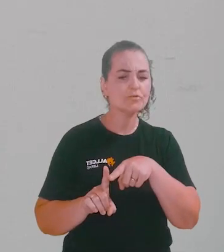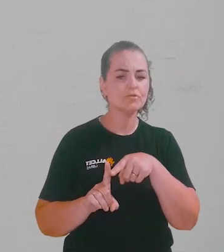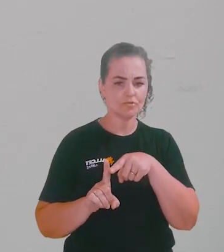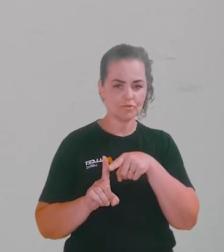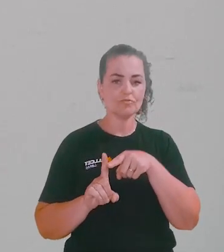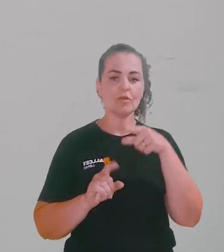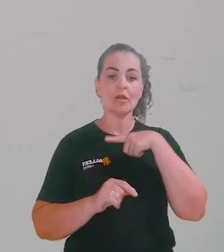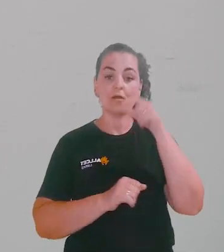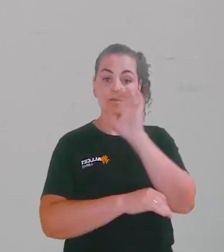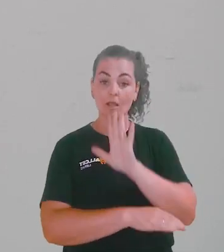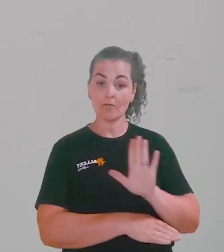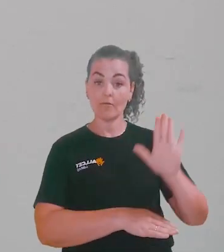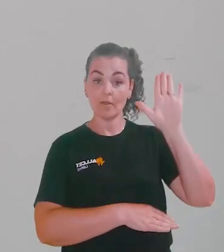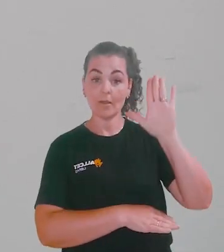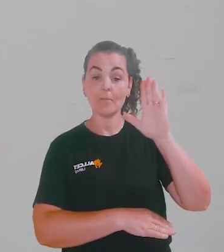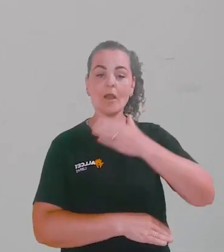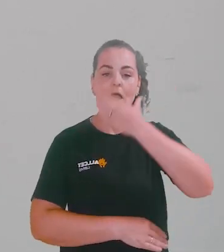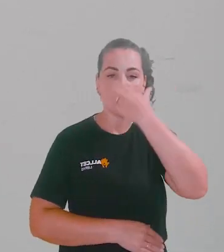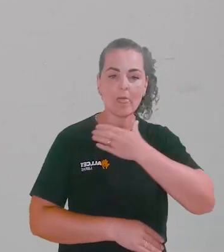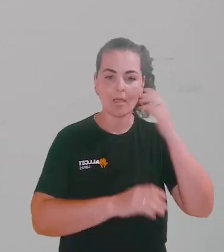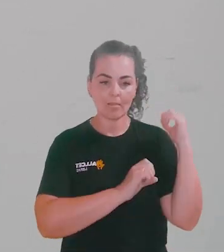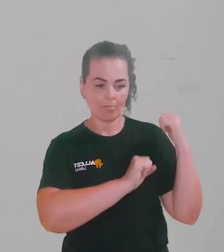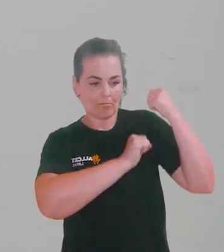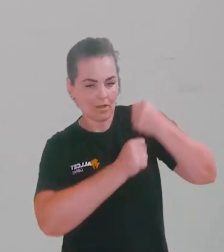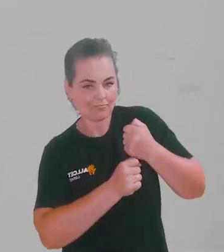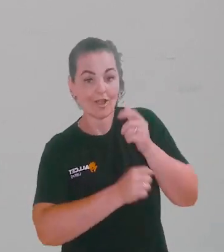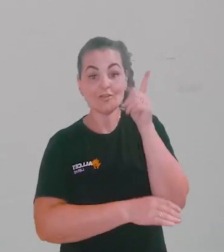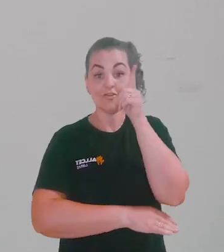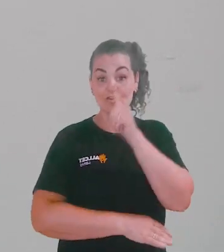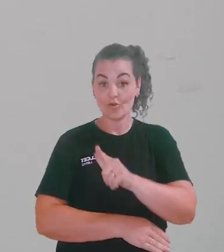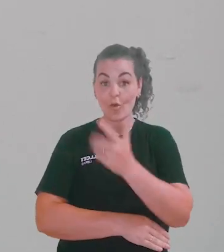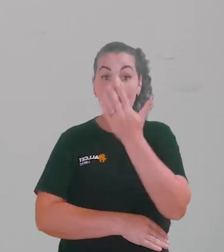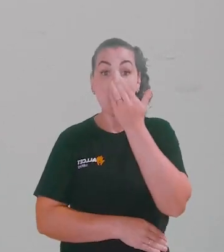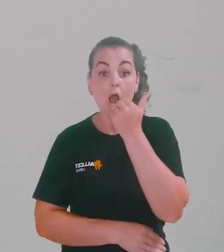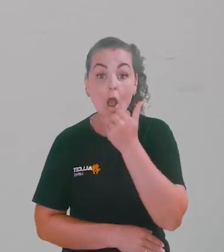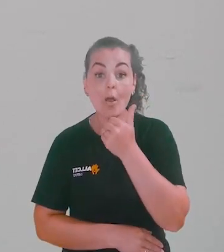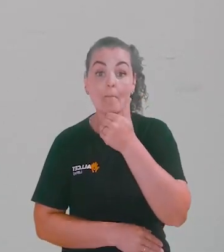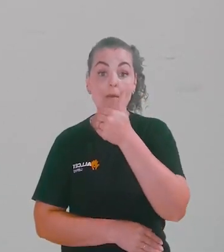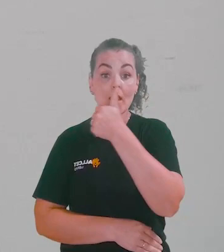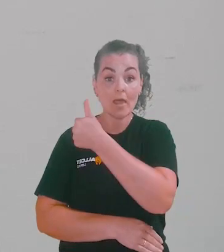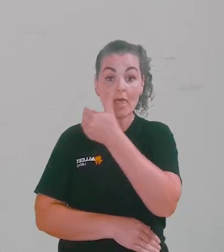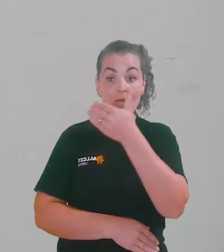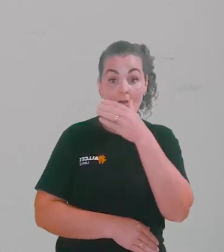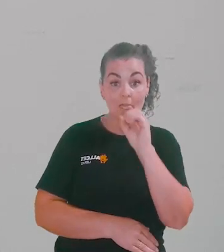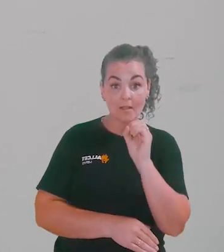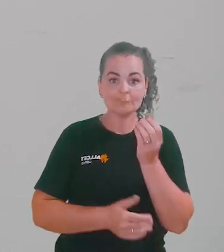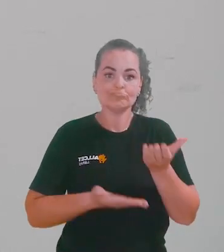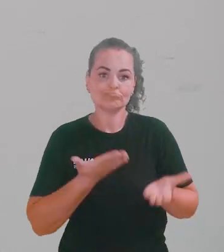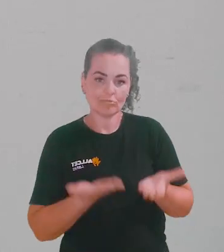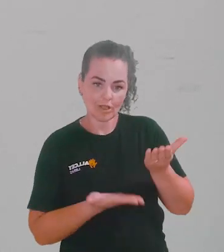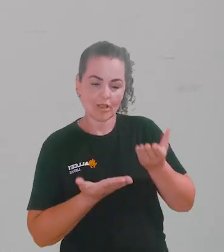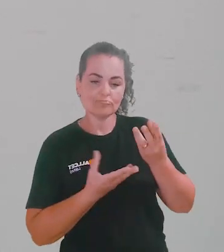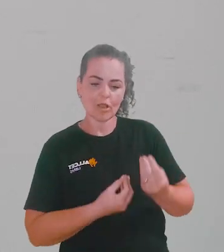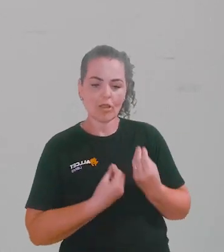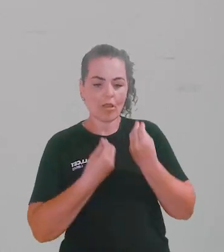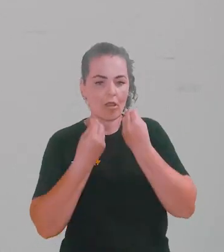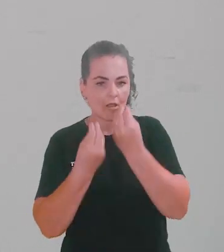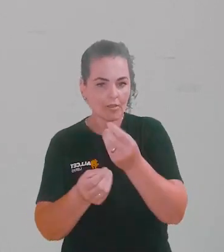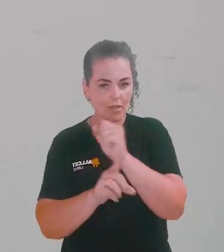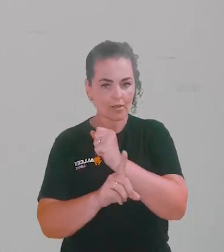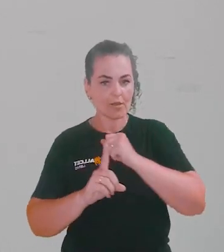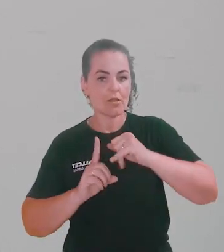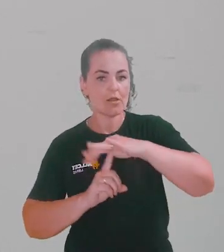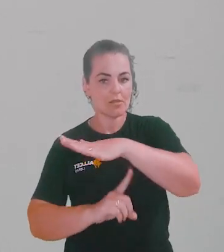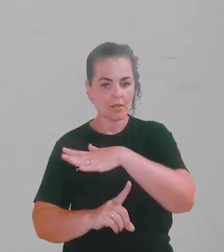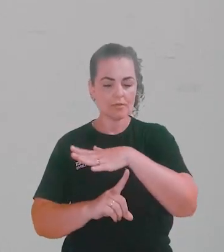significativas, que foram, por exemplo, a campanha de Natal, que a gente arrecadou mais de 10 toneladas de alimentos e que foram destinados para a Secretaria de Assistência para